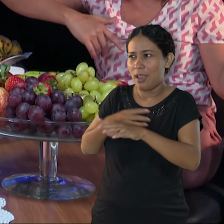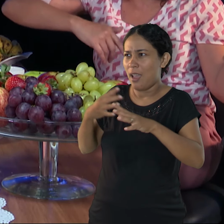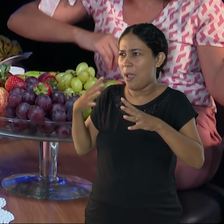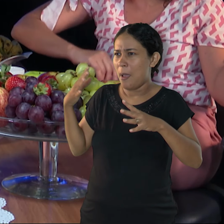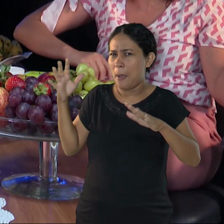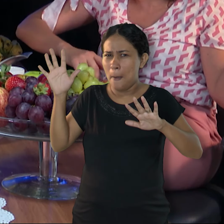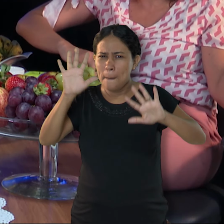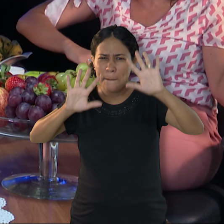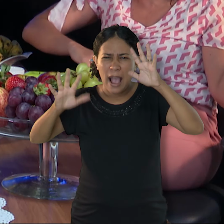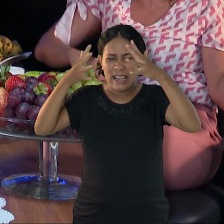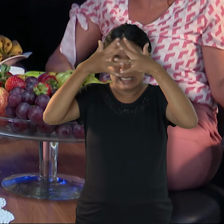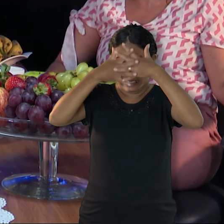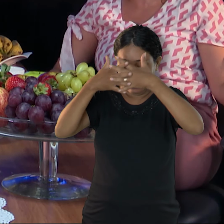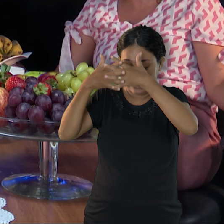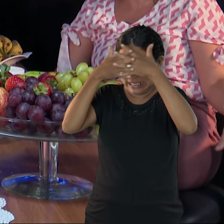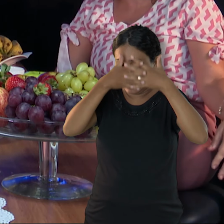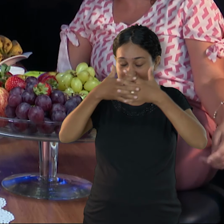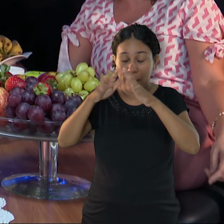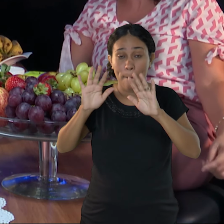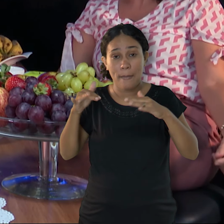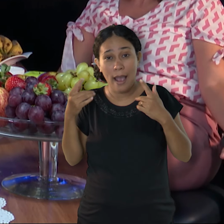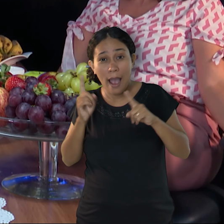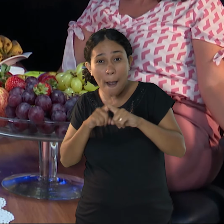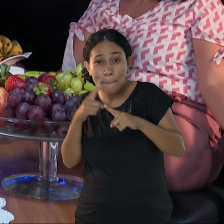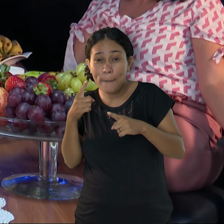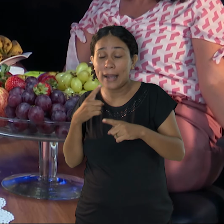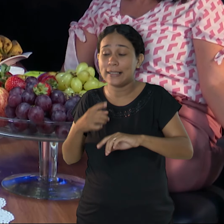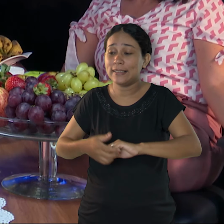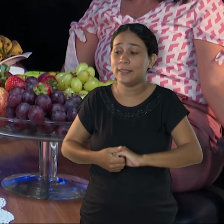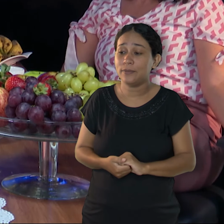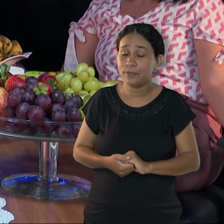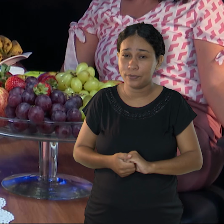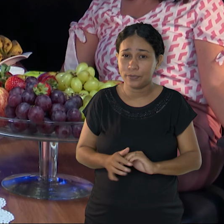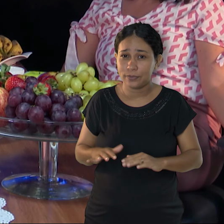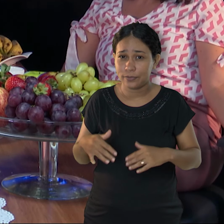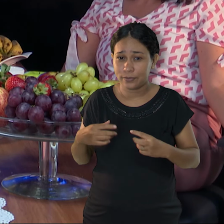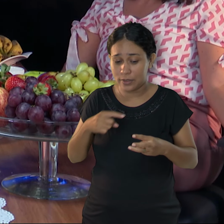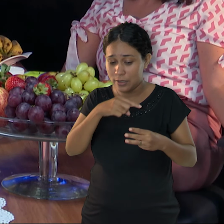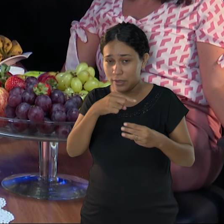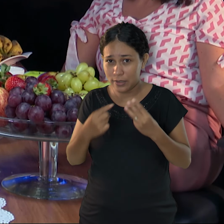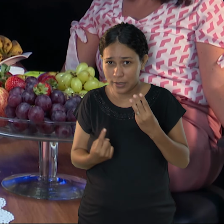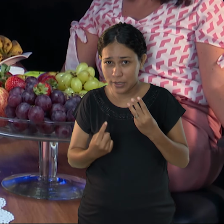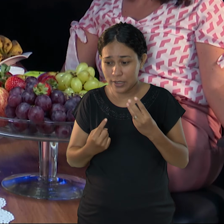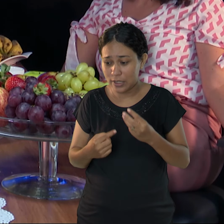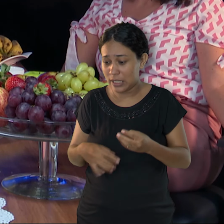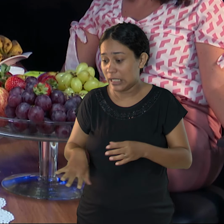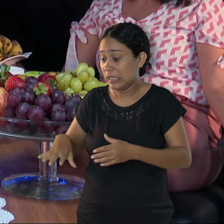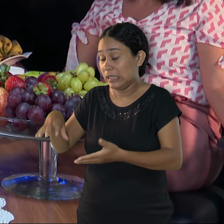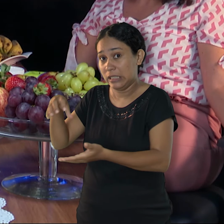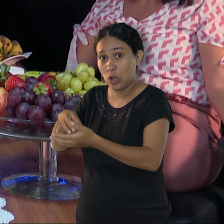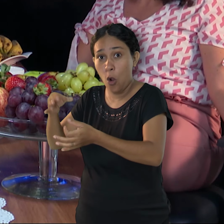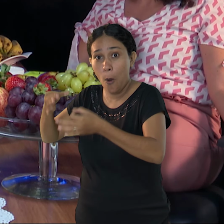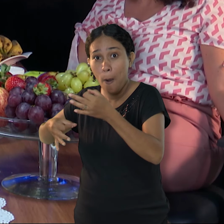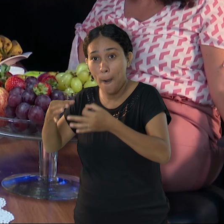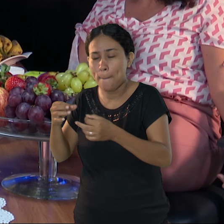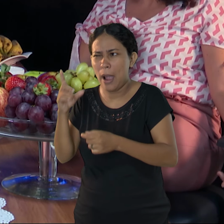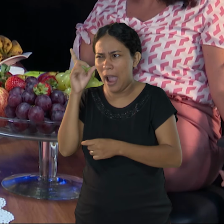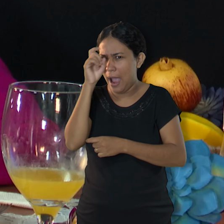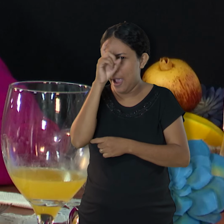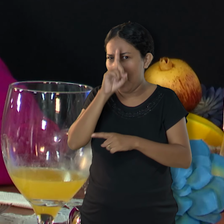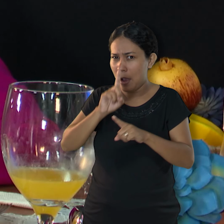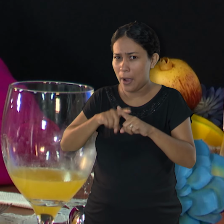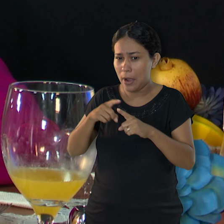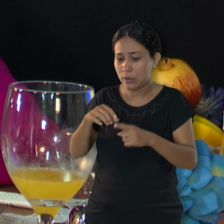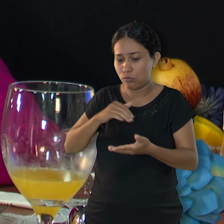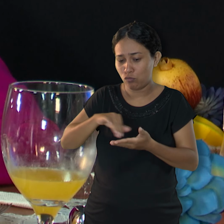que a gente fica desparafusada mesmo, mas é assim. Então, assim, 3 filhos e o tribunal é difícil. Então, enquanto eu estive na Secretaria Geral e